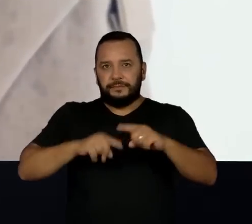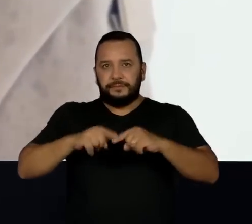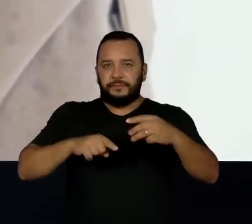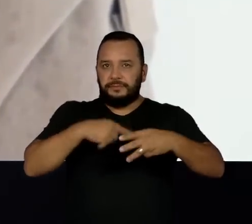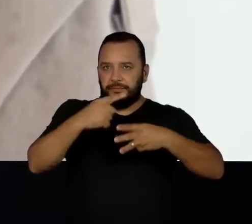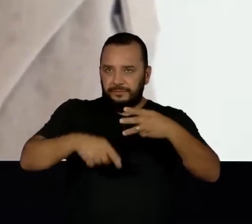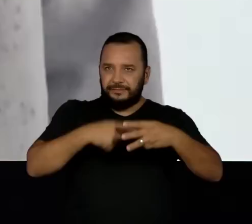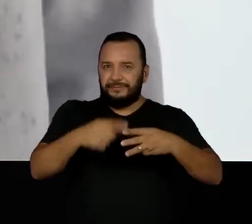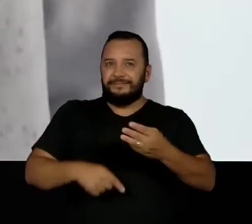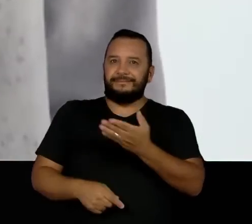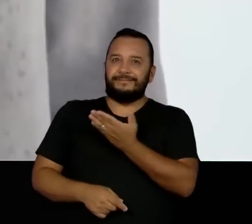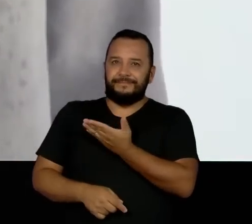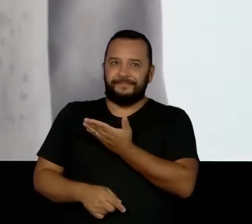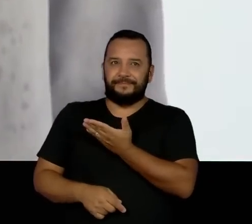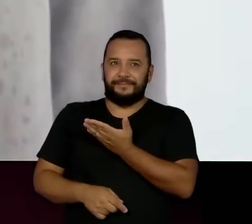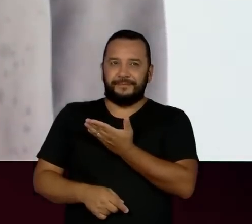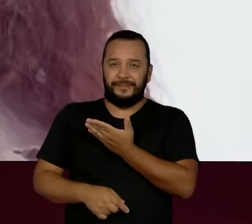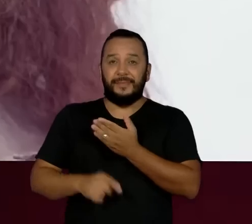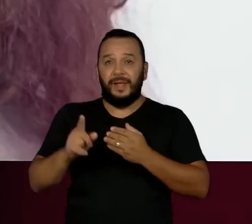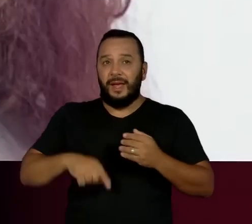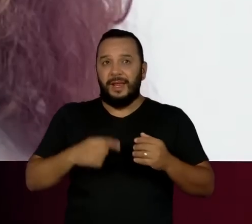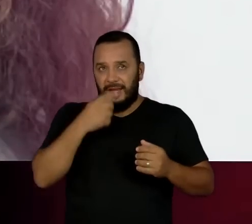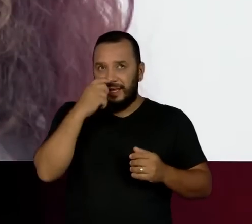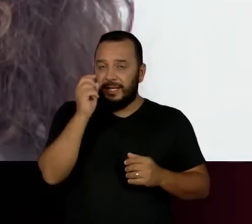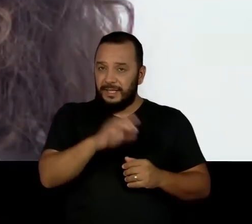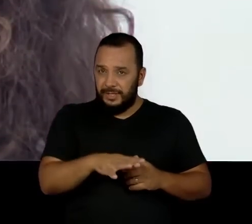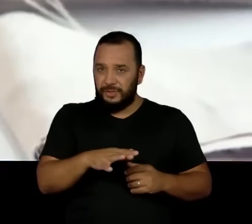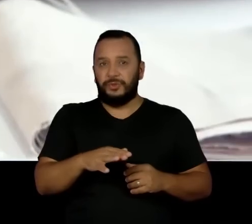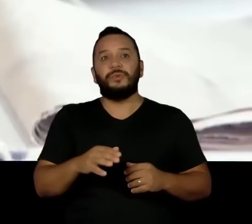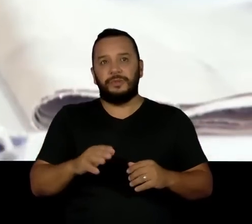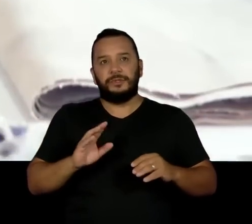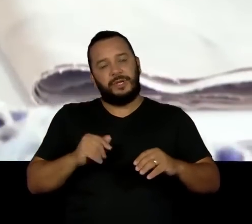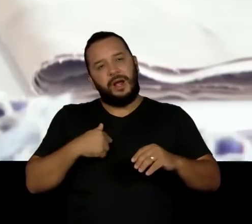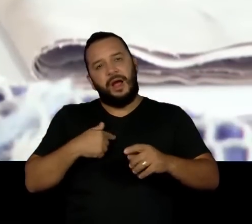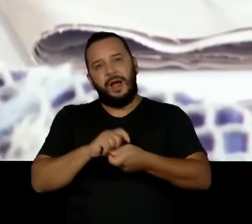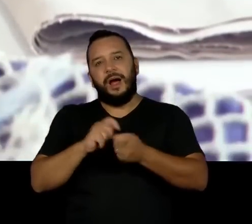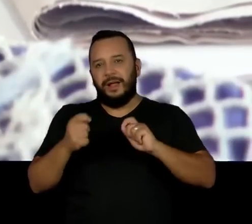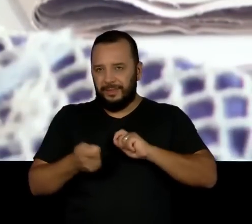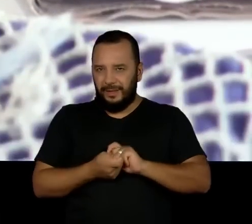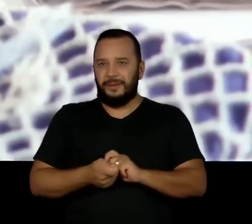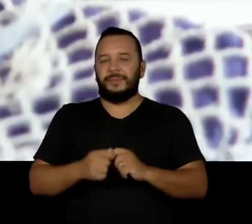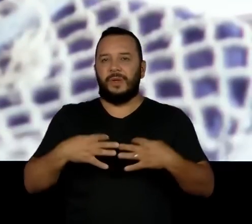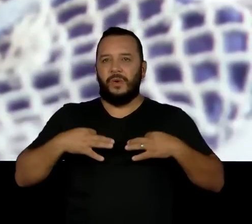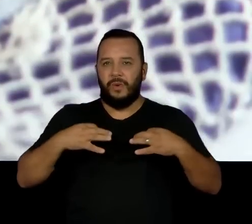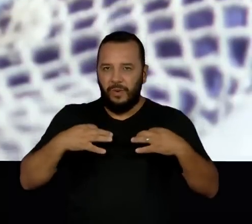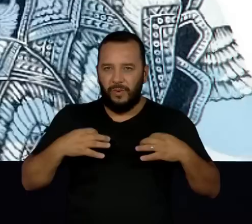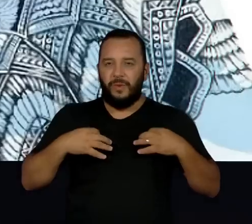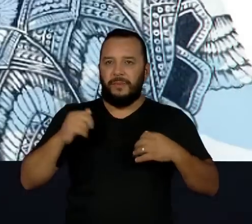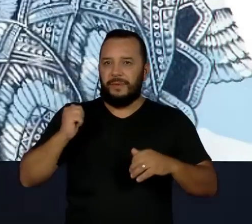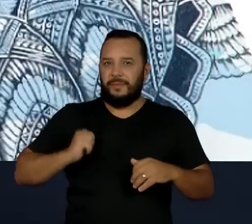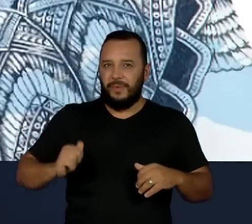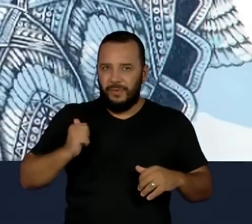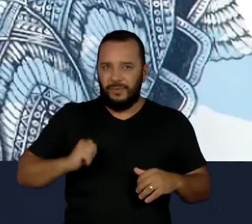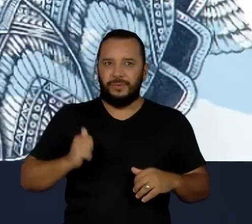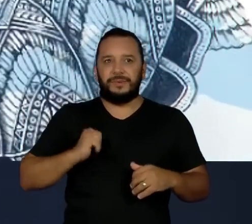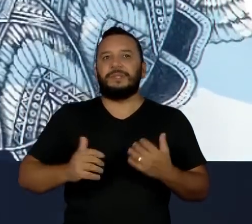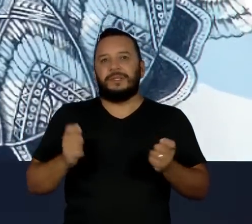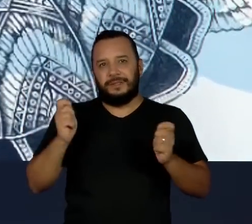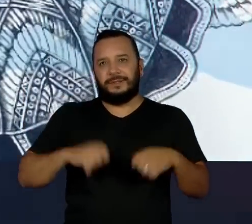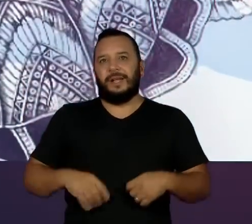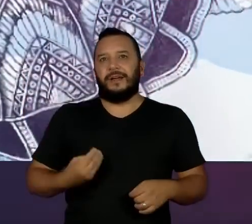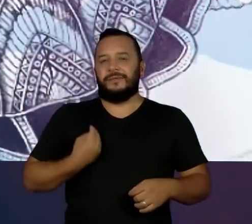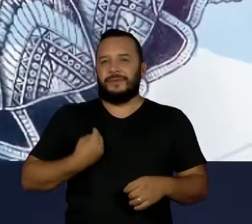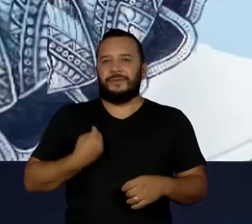dos oceanos. O que era resíduo vira matéria-prima para novos produtos e aumenta a vida útil do que